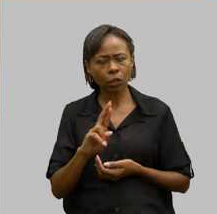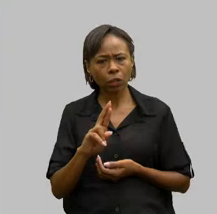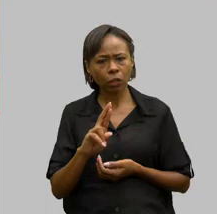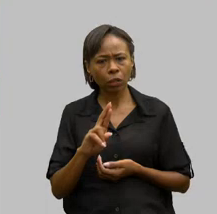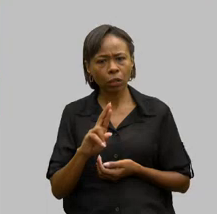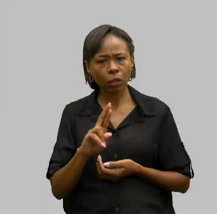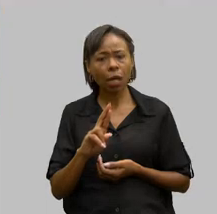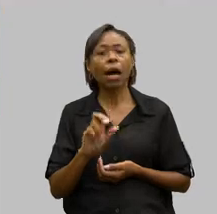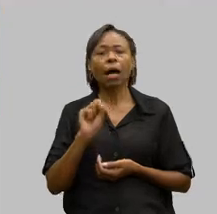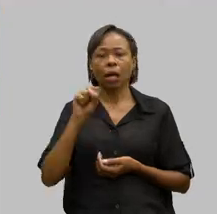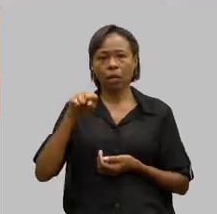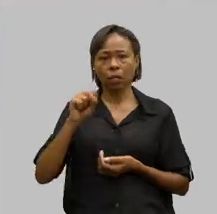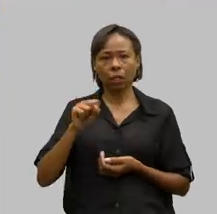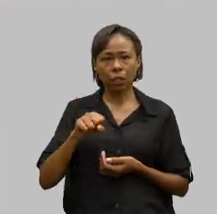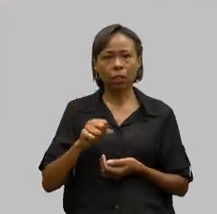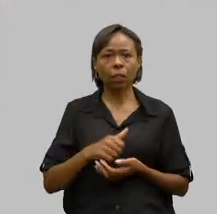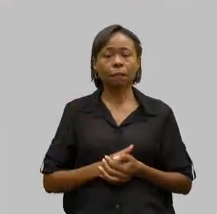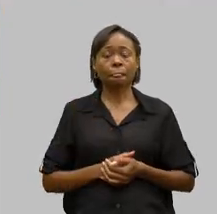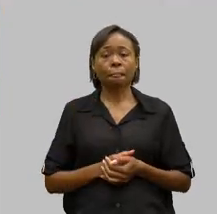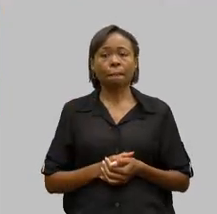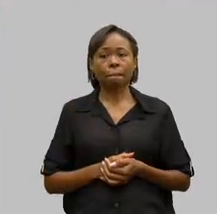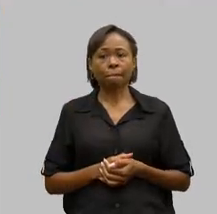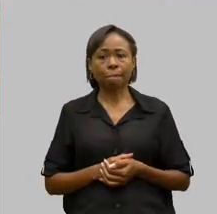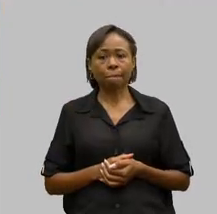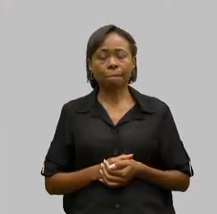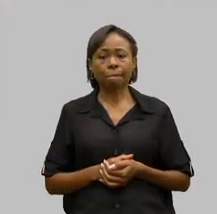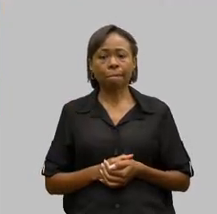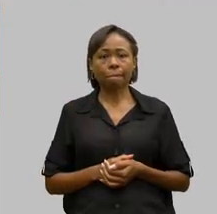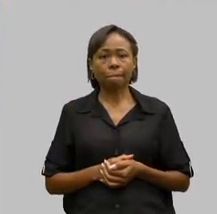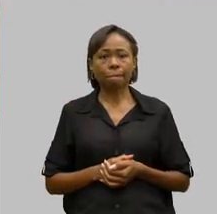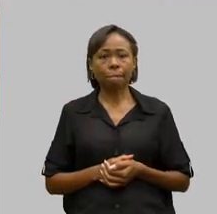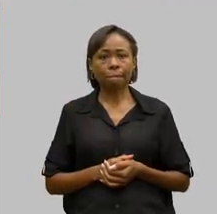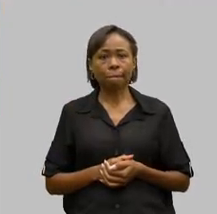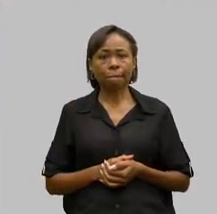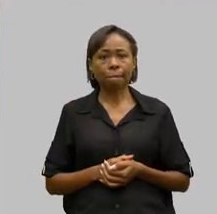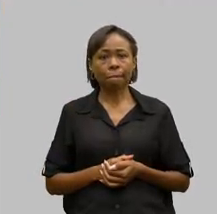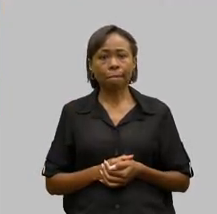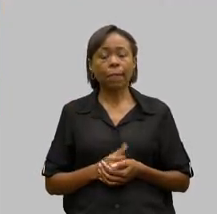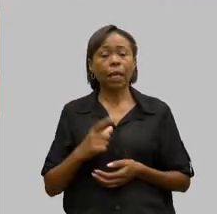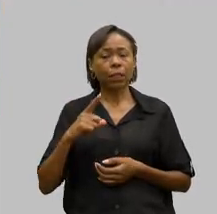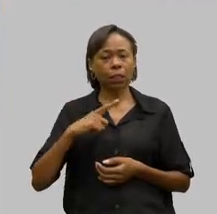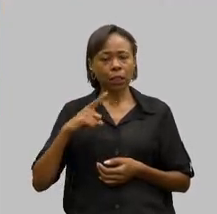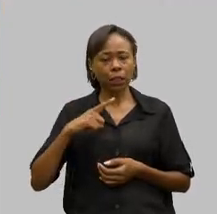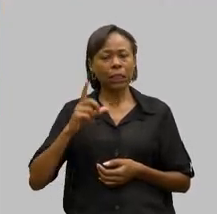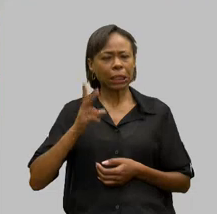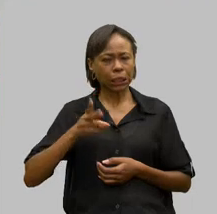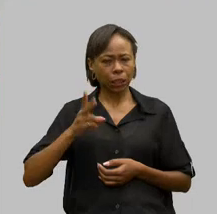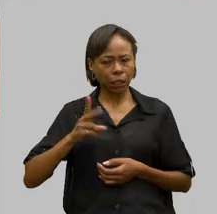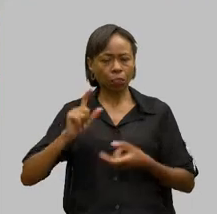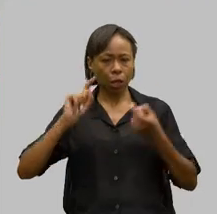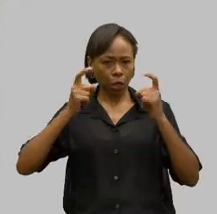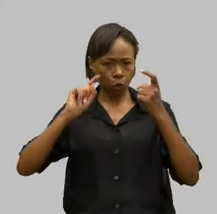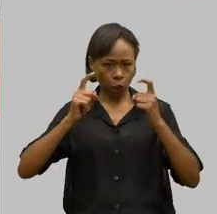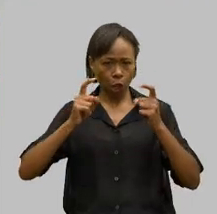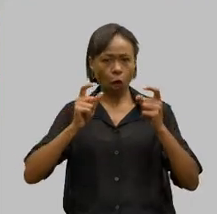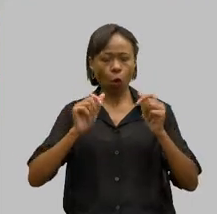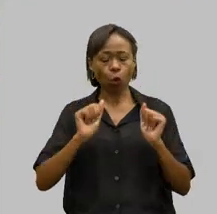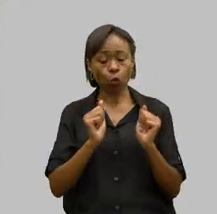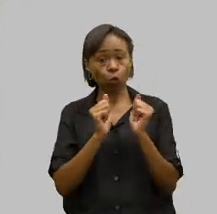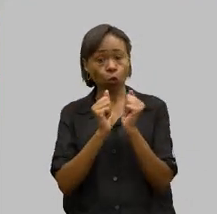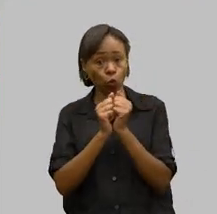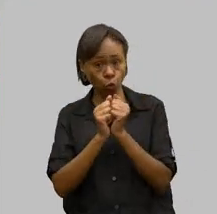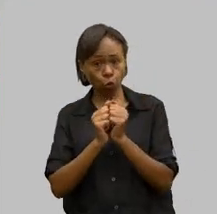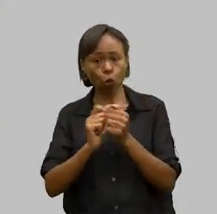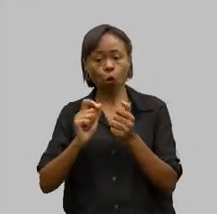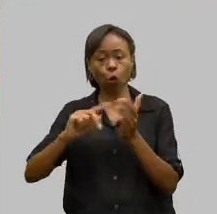exemplo. Ah, o corte de ponto que a senhora trouxe. nós já tivemos e nós temos reuniões constantes com o sindicato. O sindicato é